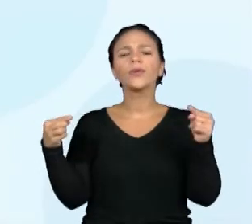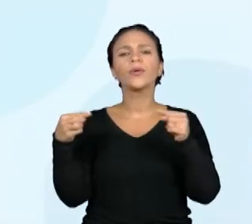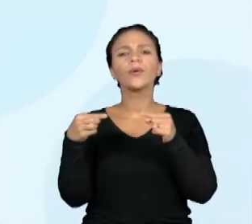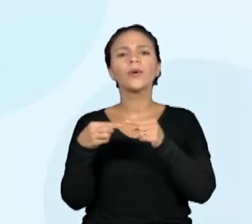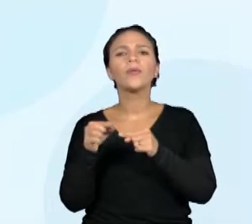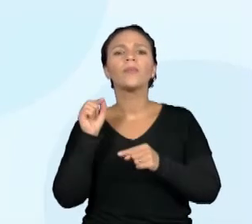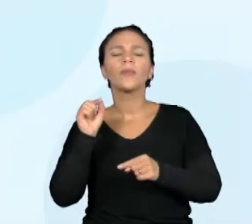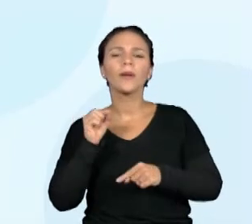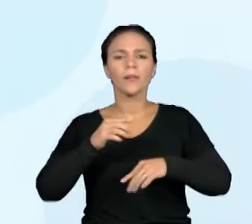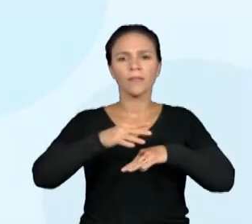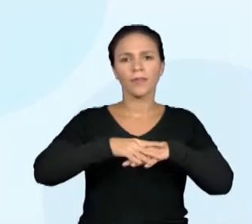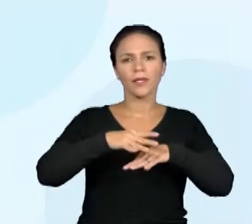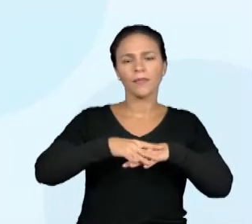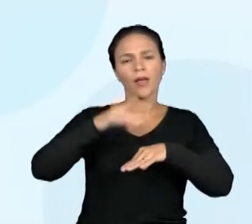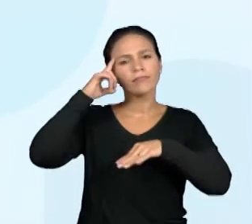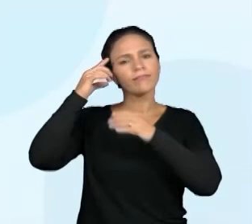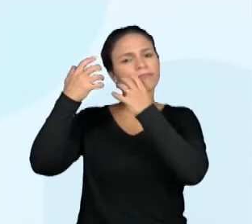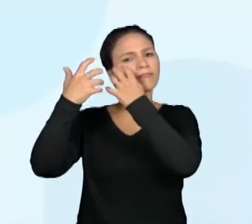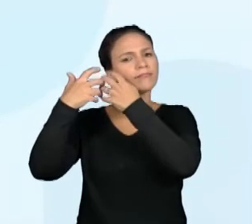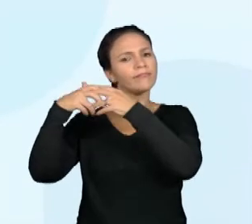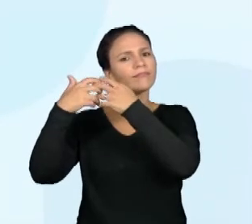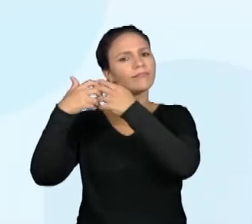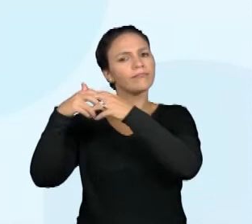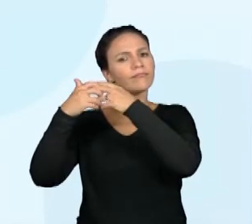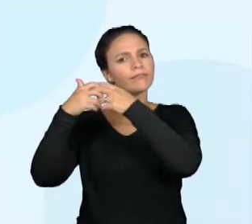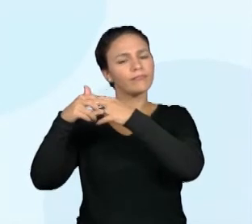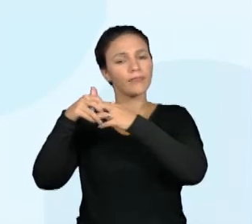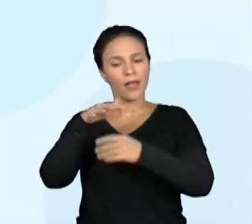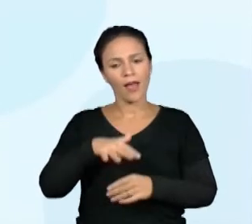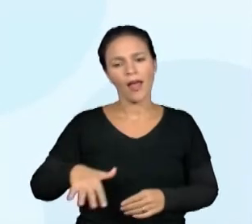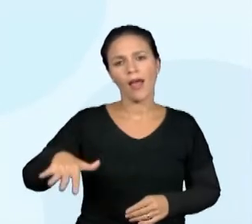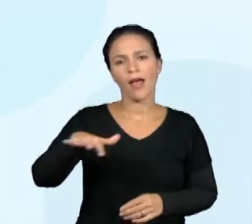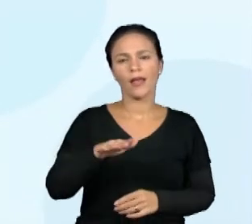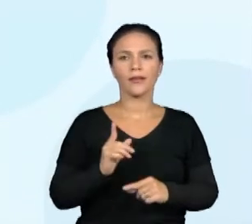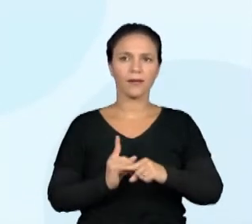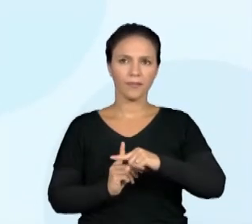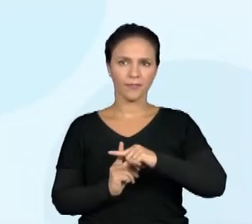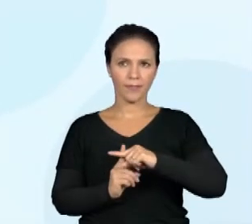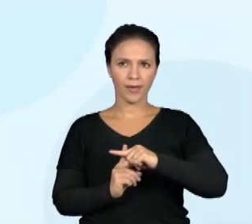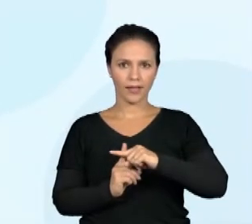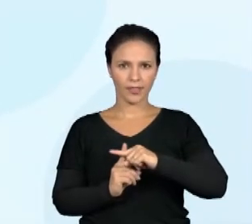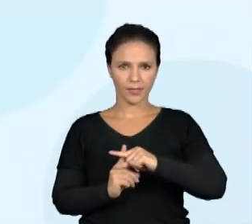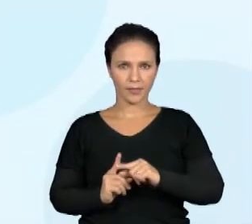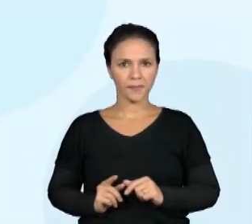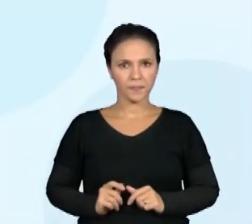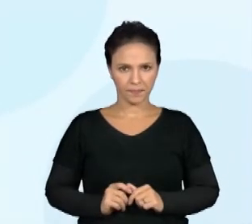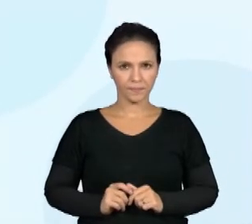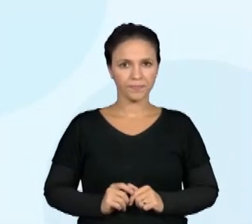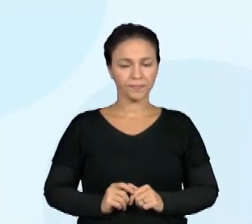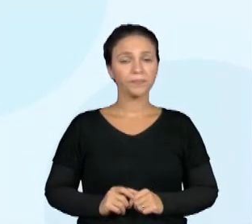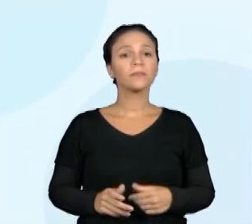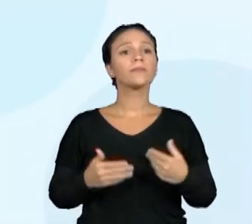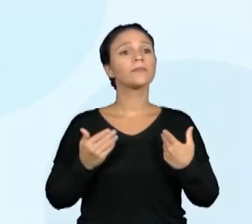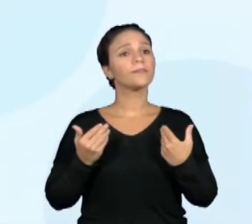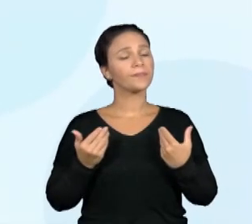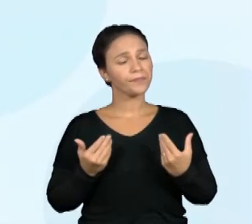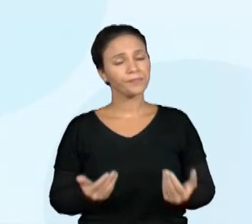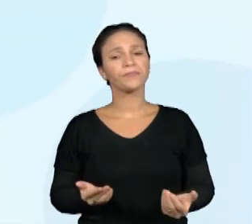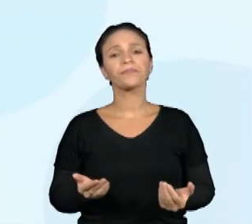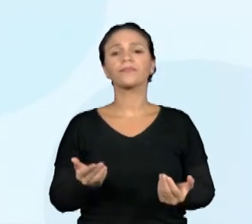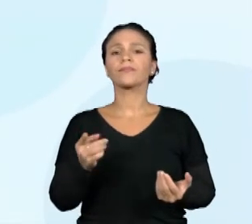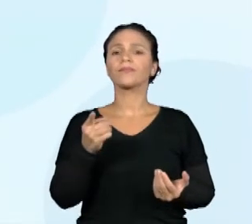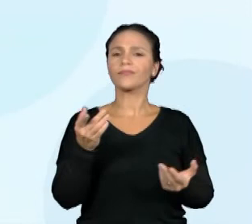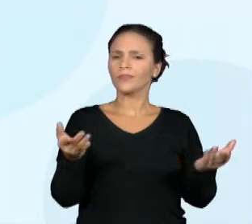de situações problema do campo aditivo, tá bom? E aí, a gente vai